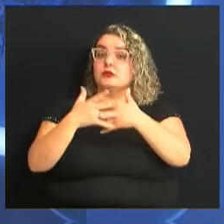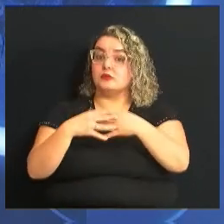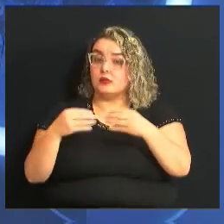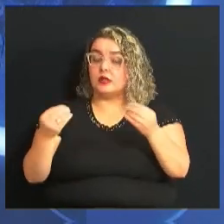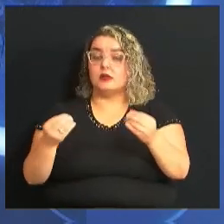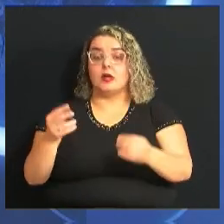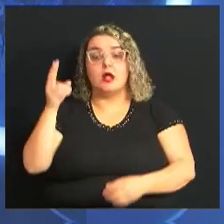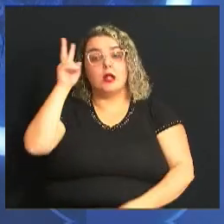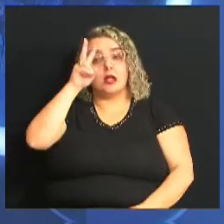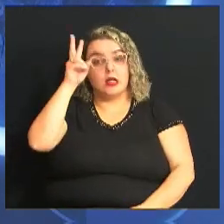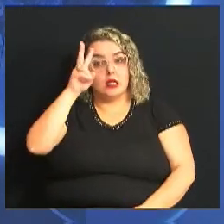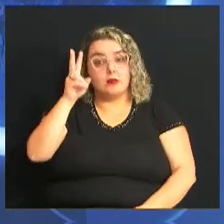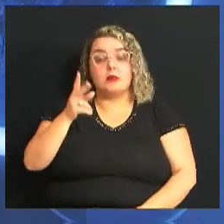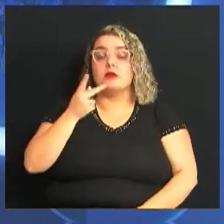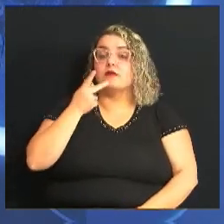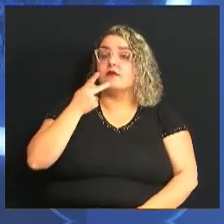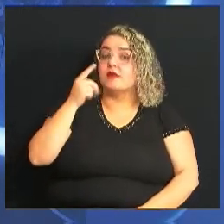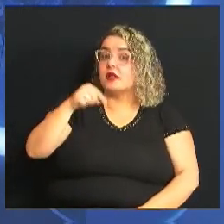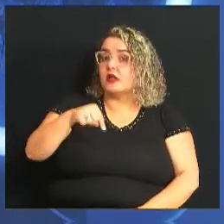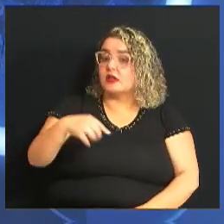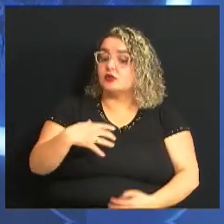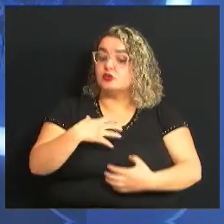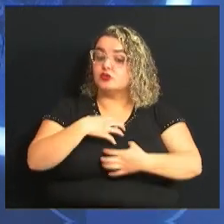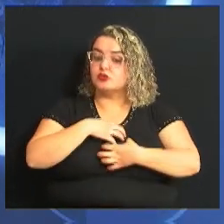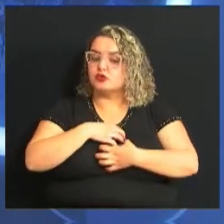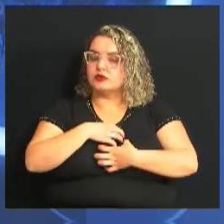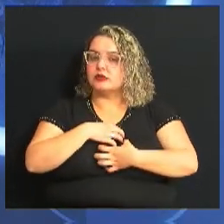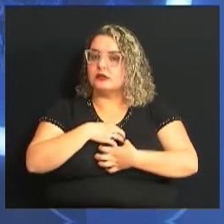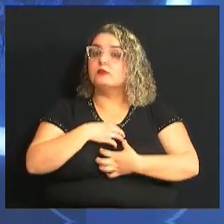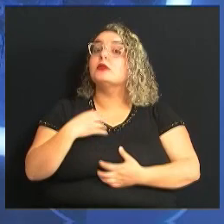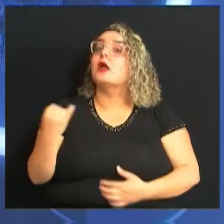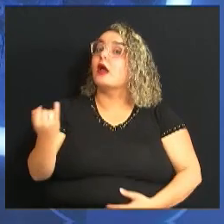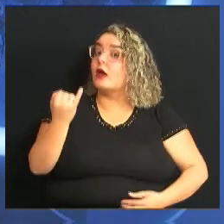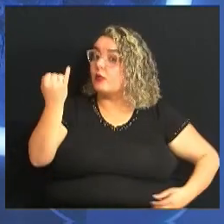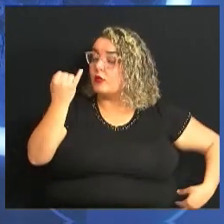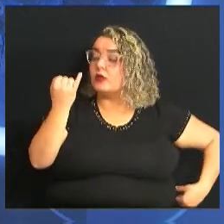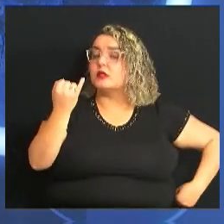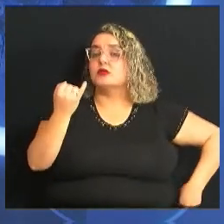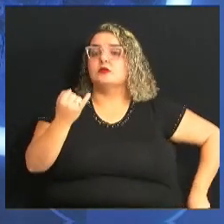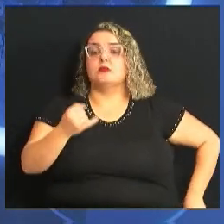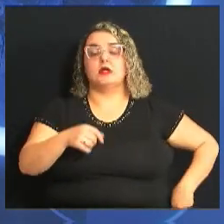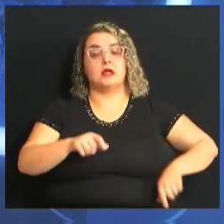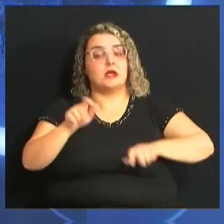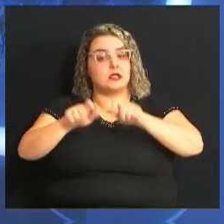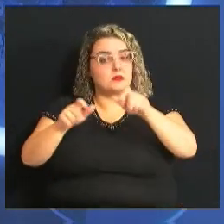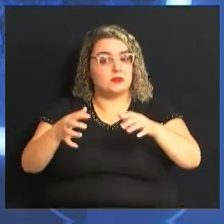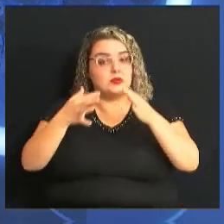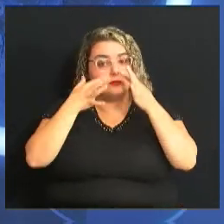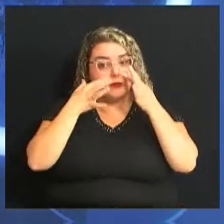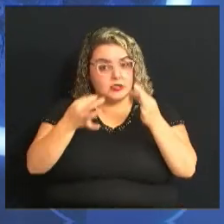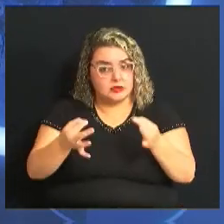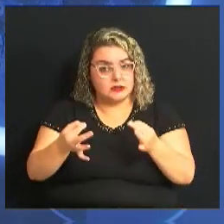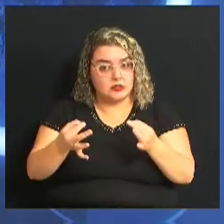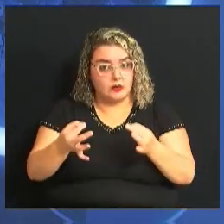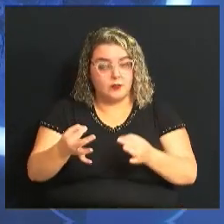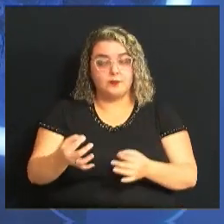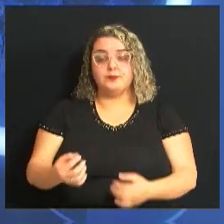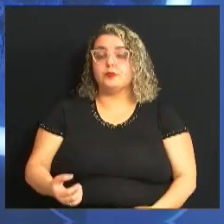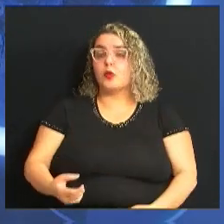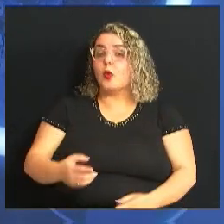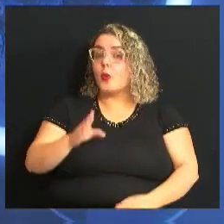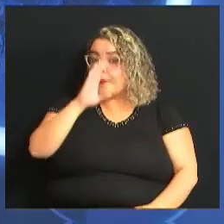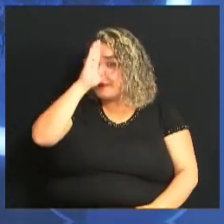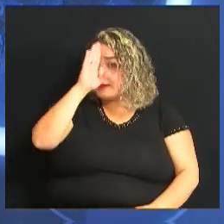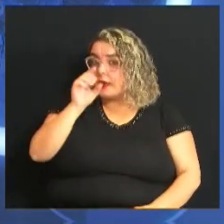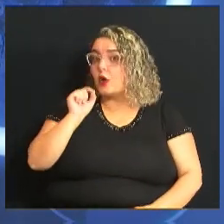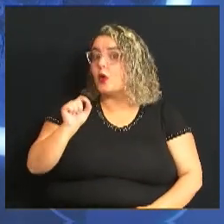Lembrando que a gente vai falar agora aqui dos sintomas que são bem importantes para que as pessoas sempre se atentem a isso. Olha, o principal deles